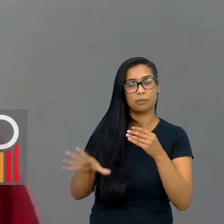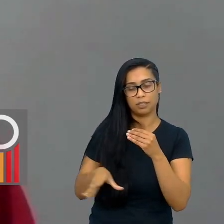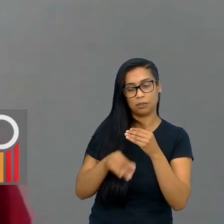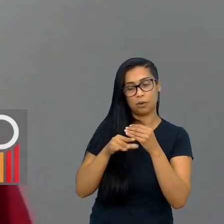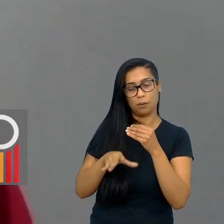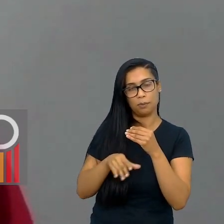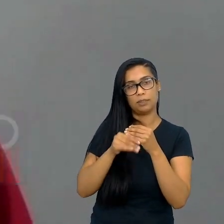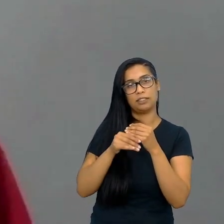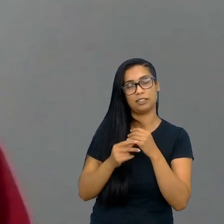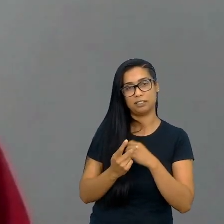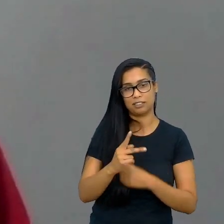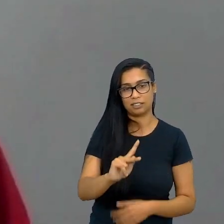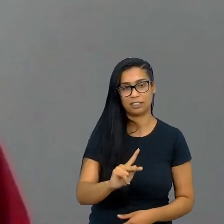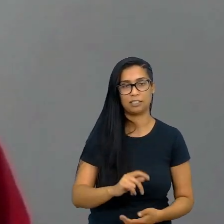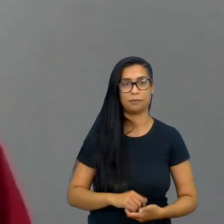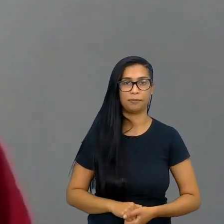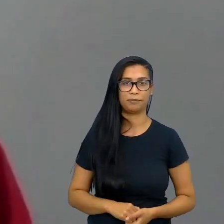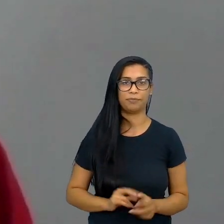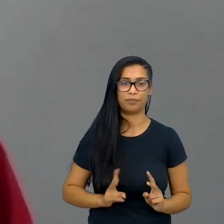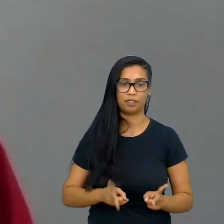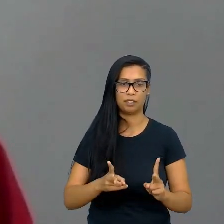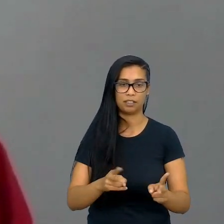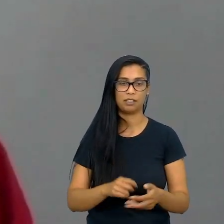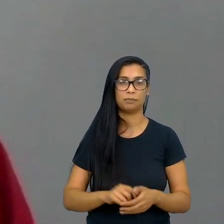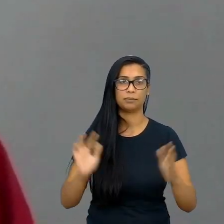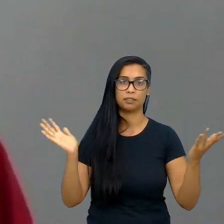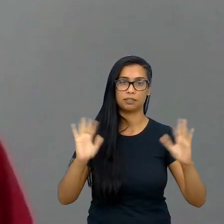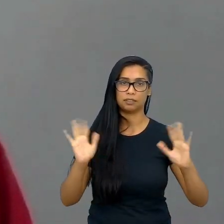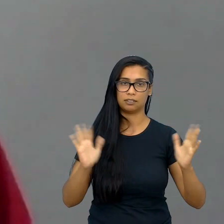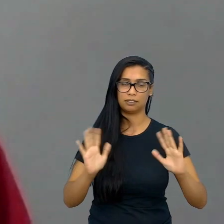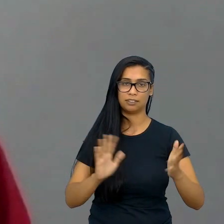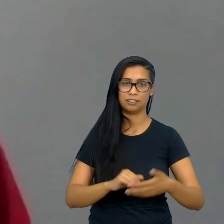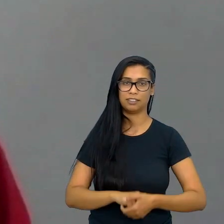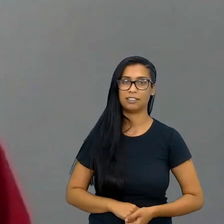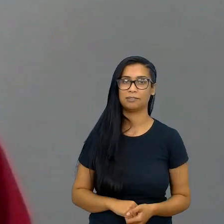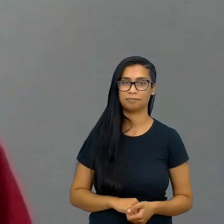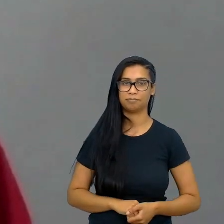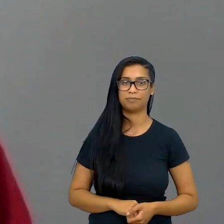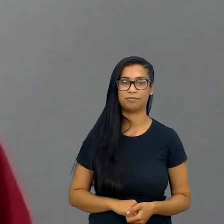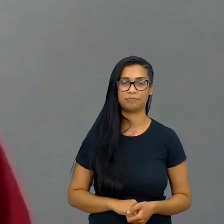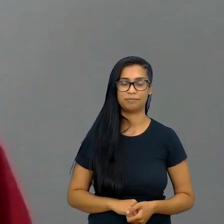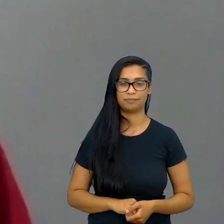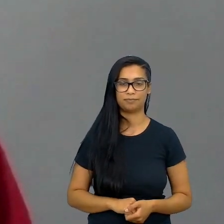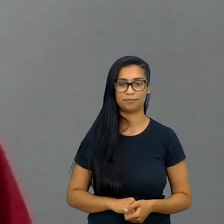e que assim possamos contribuir com vocês. Até um próximo encontro.